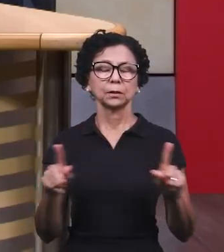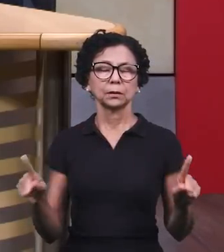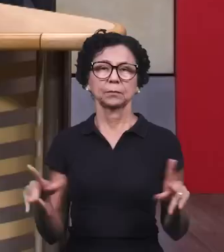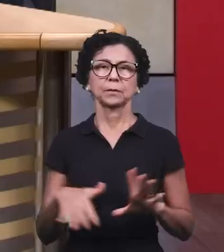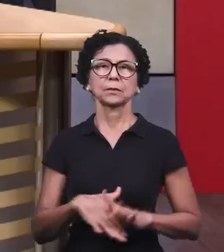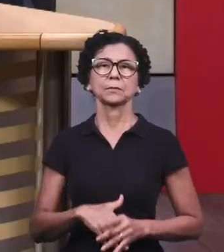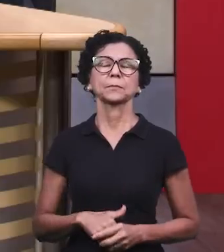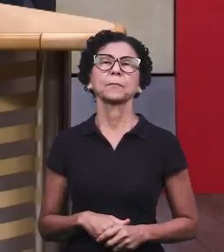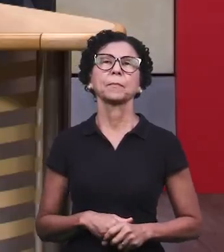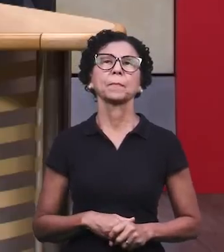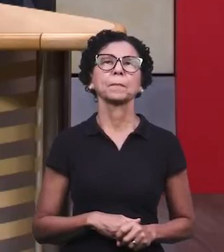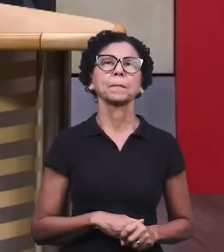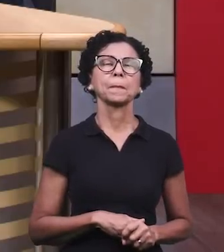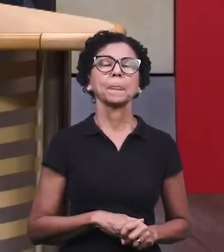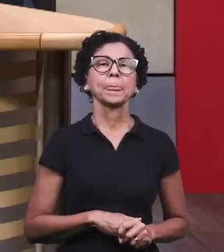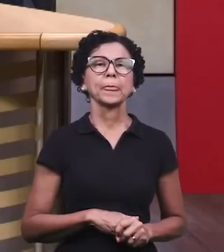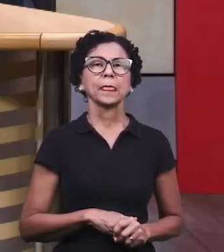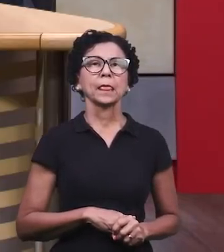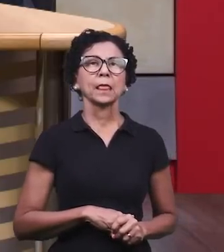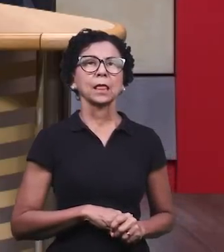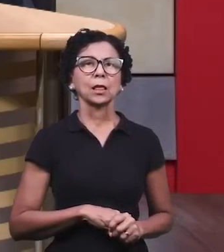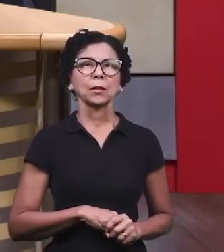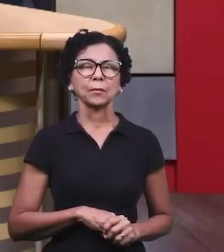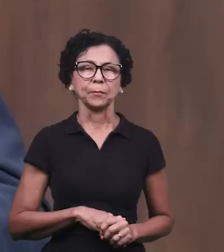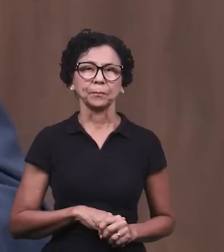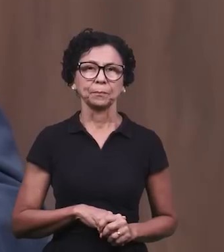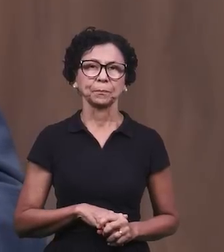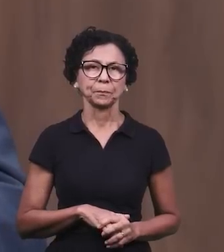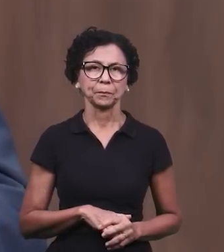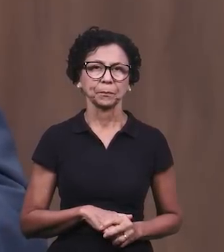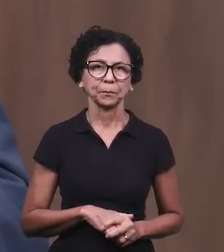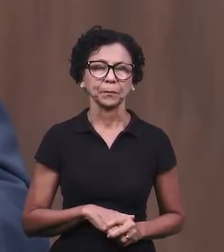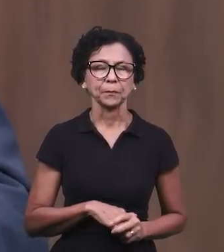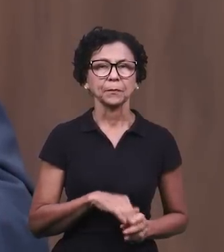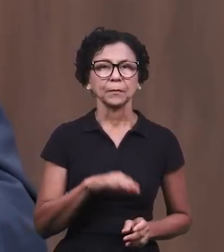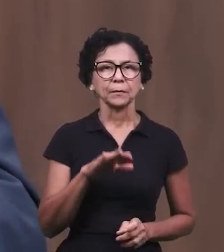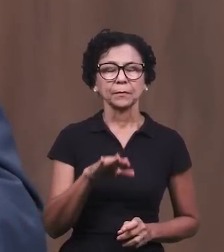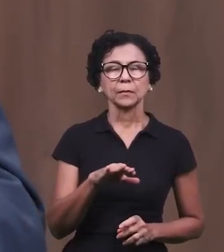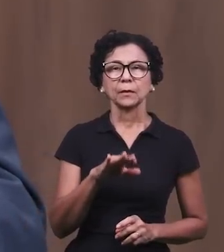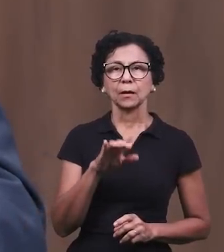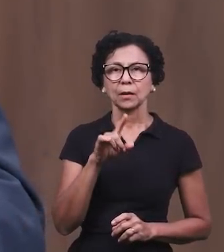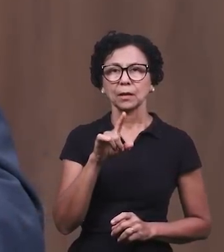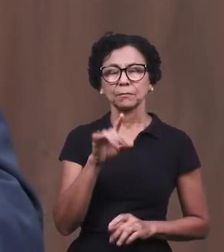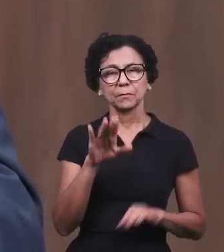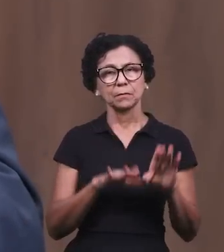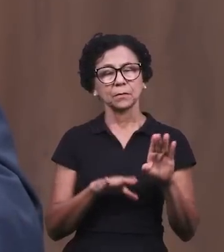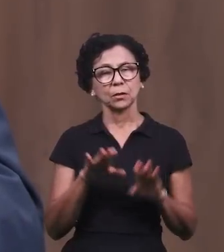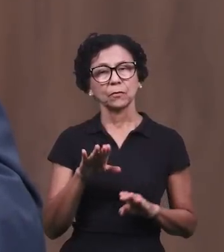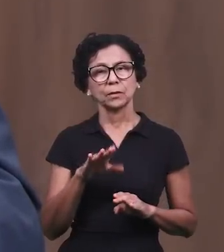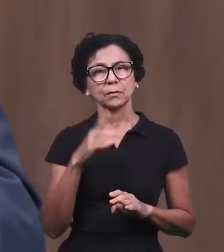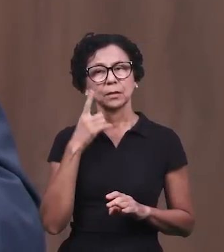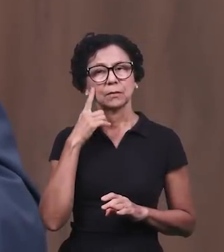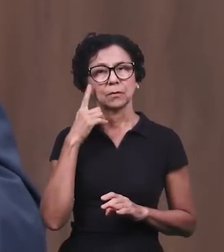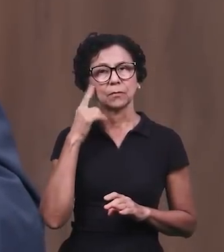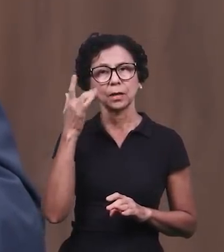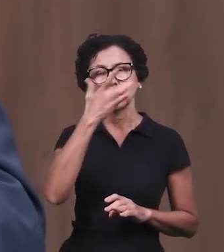os evangelhos, depois o livro histórico que é o de Atos, depois as cartas e o último livro que é o de Apocalipse.